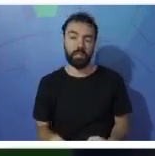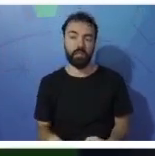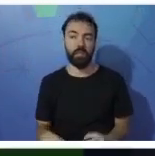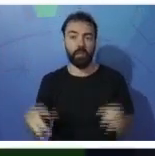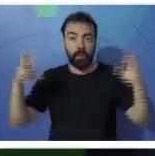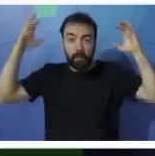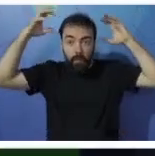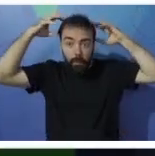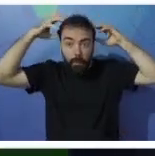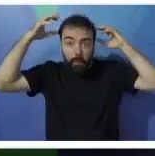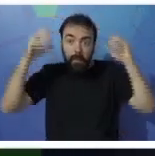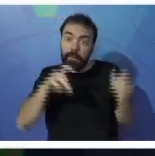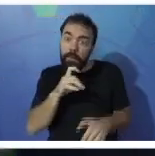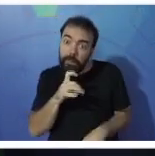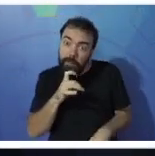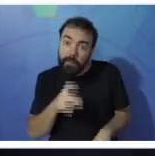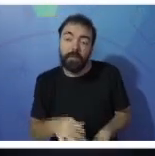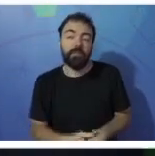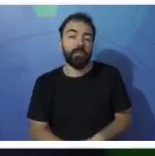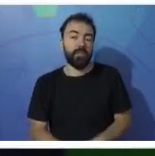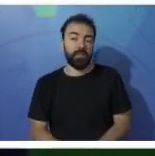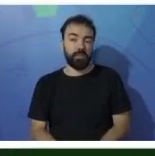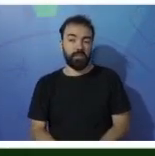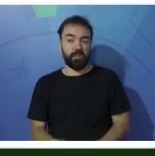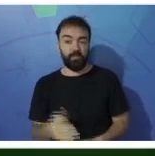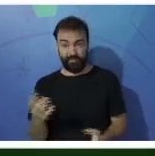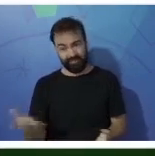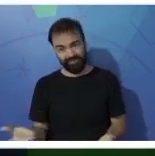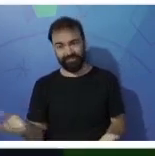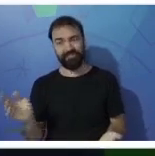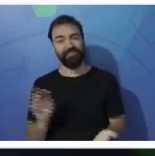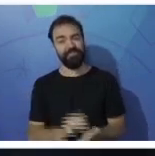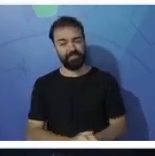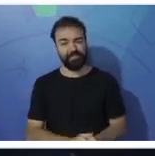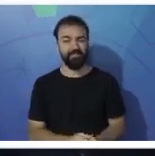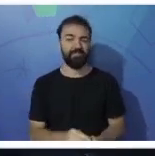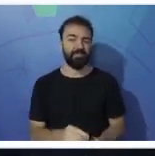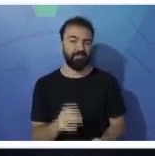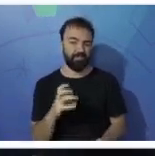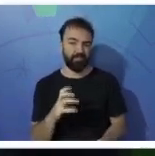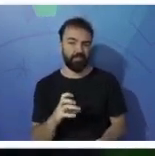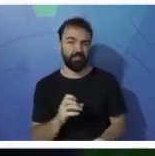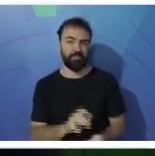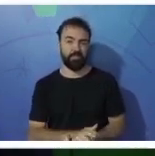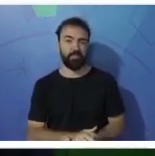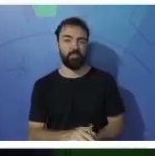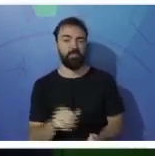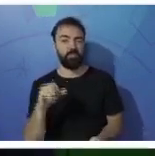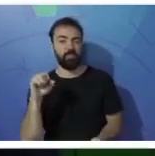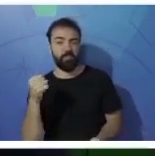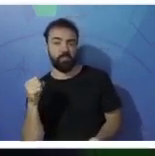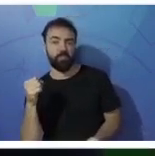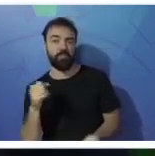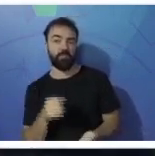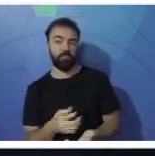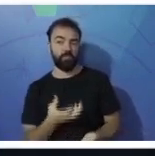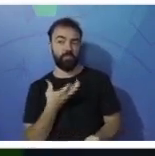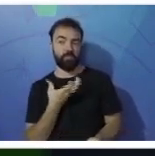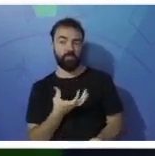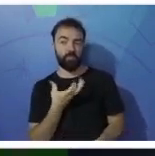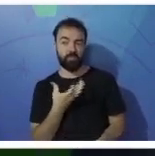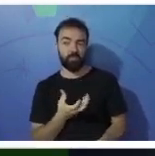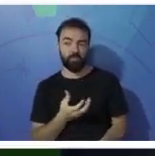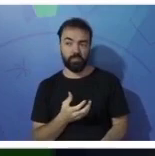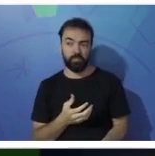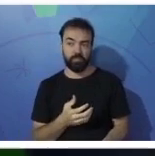Ah, fácil. O acidente com o urso polar. 8. Por que Papai